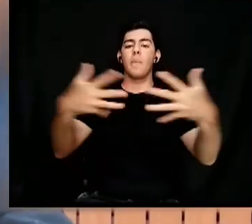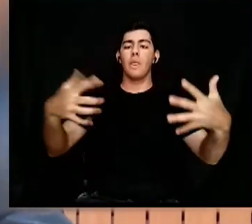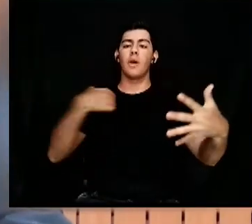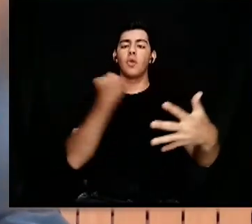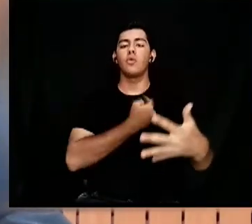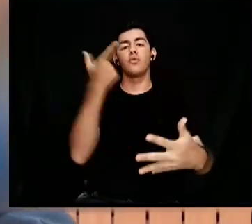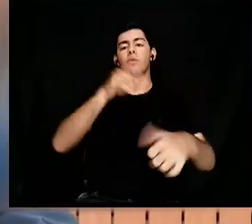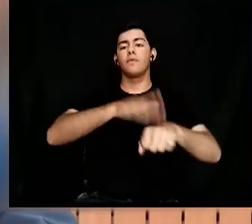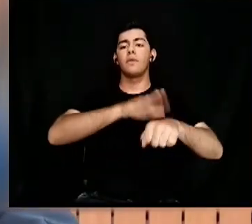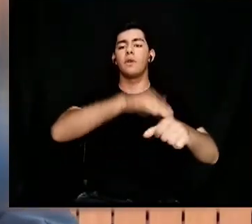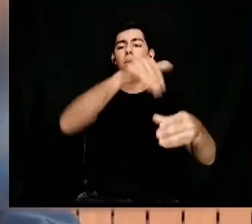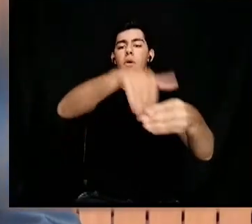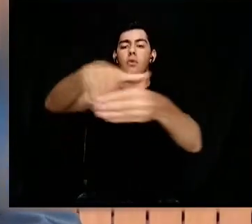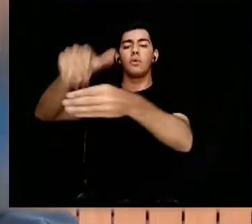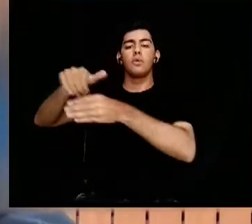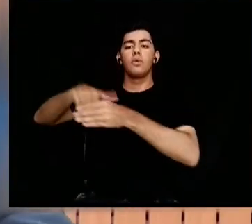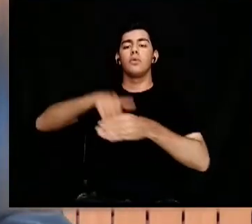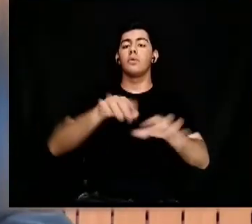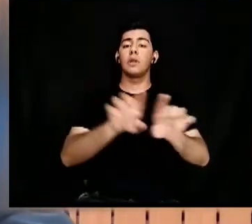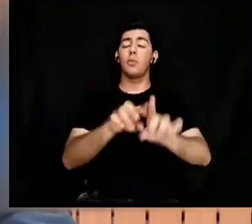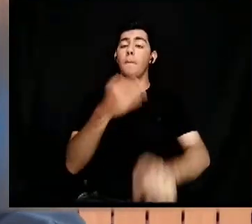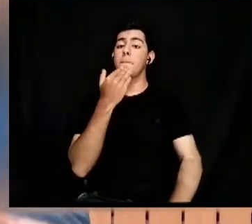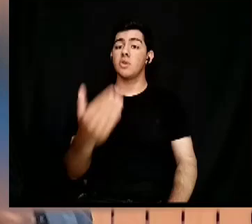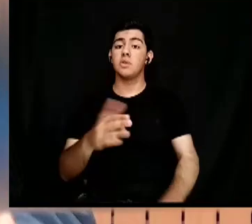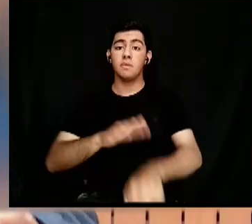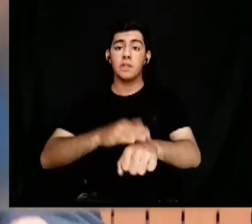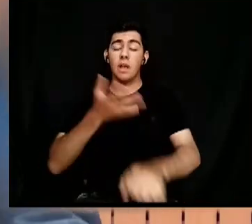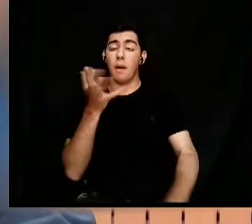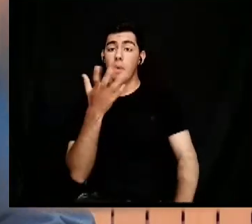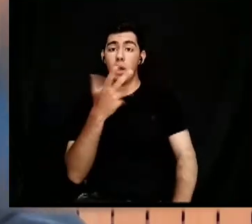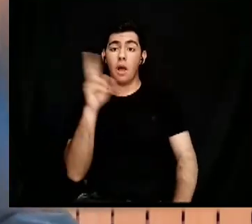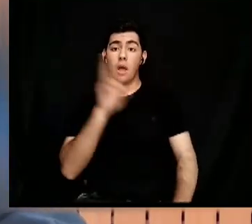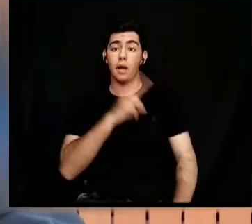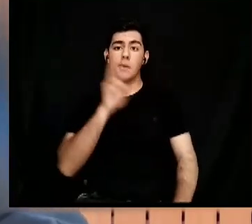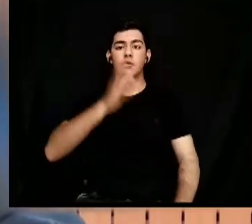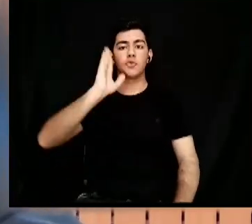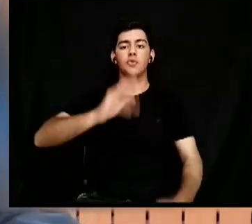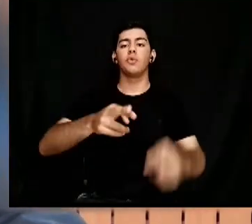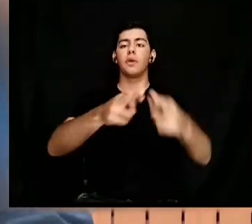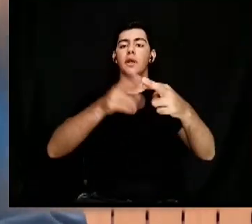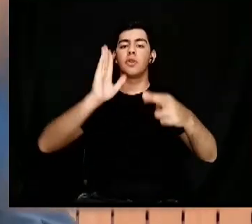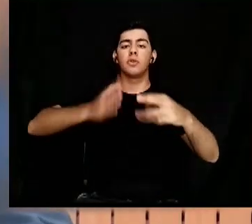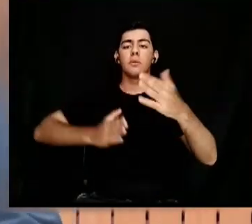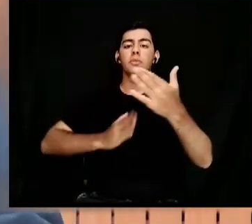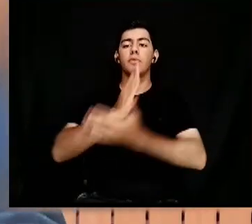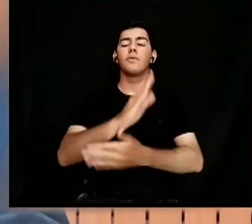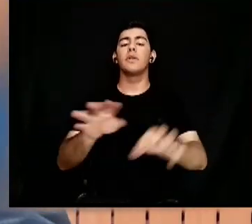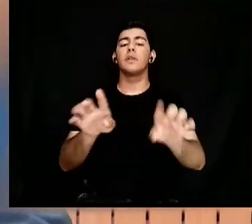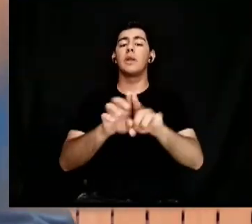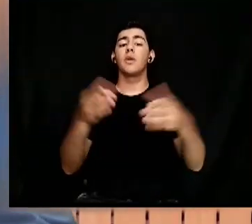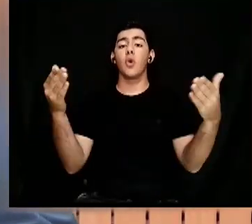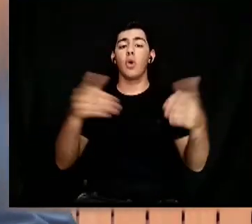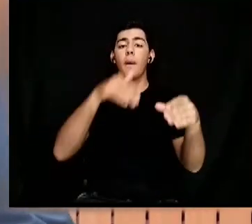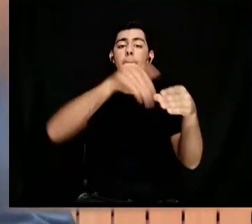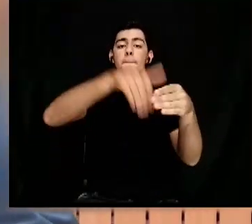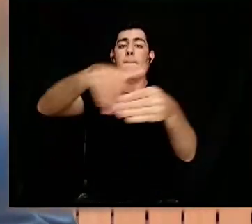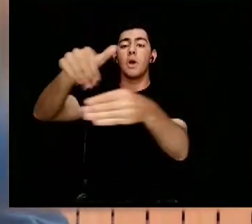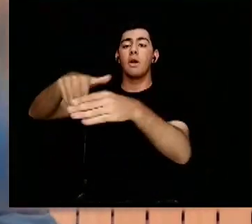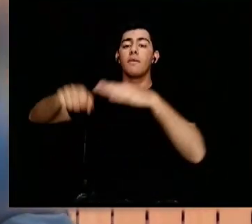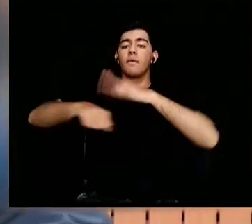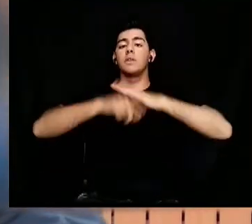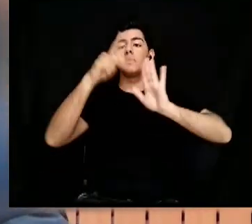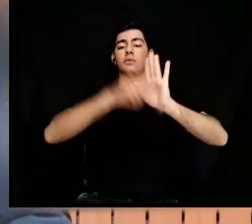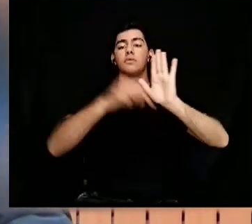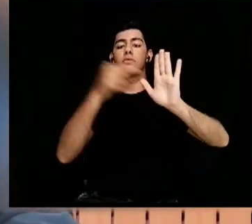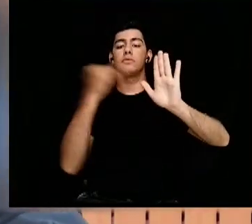Pedi urgência, o requerimento foi aprovado e hoje estamos aqui votando esse projeto tão importante para a cidade